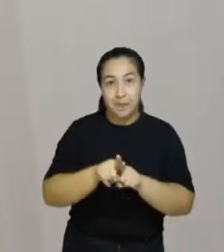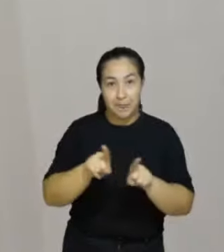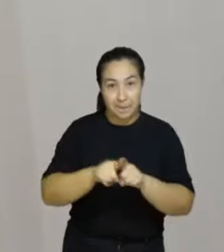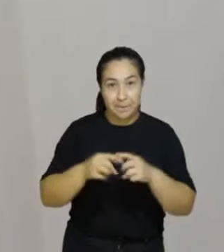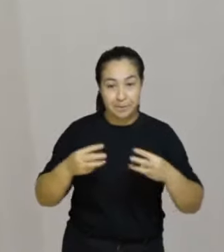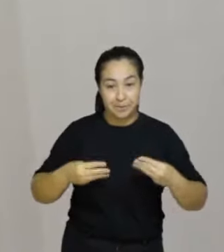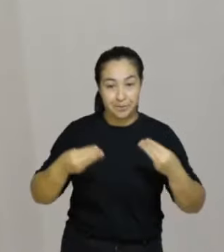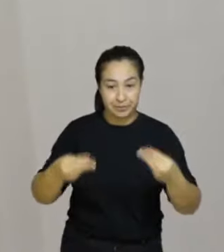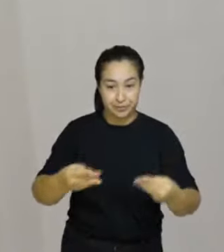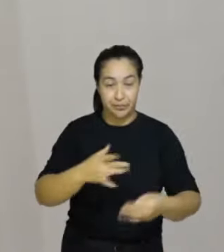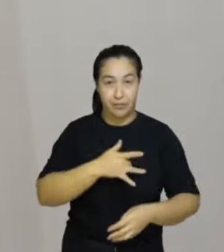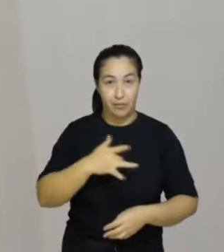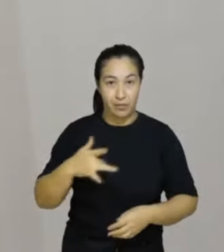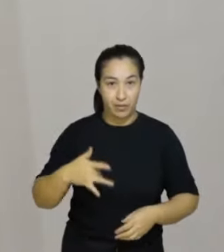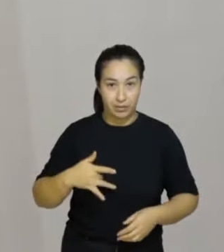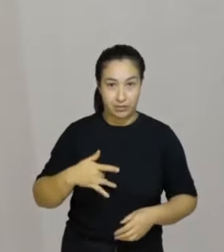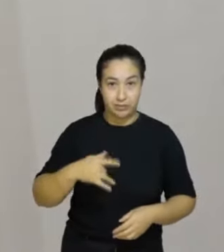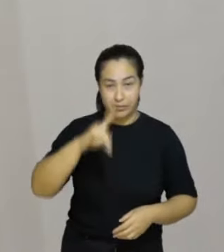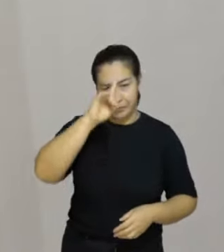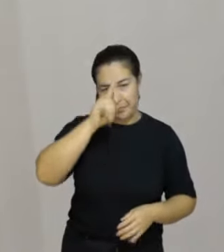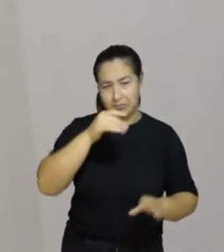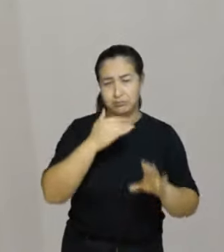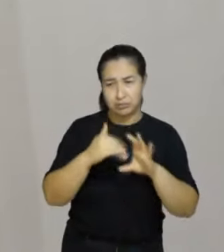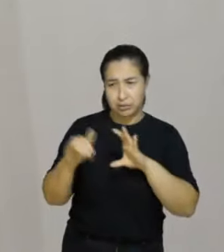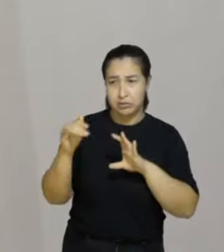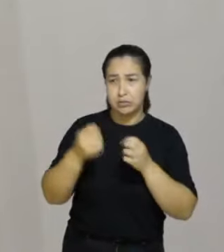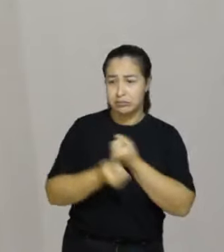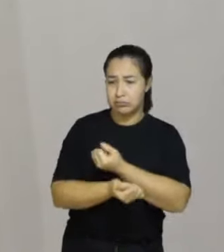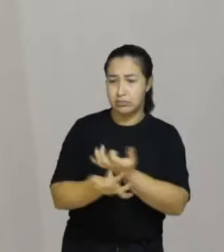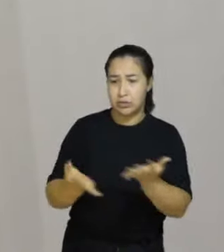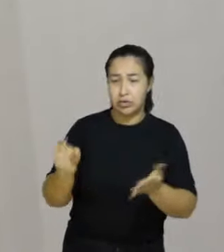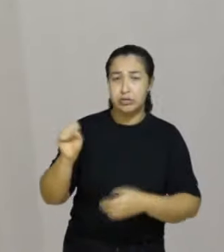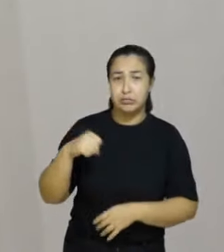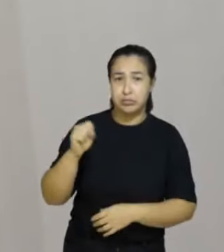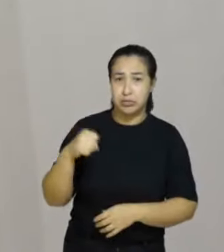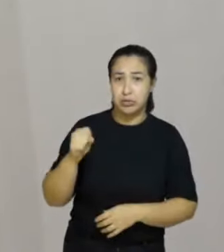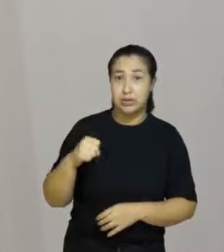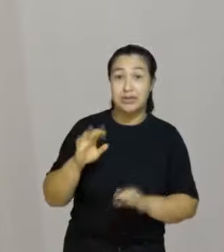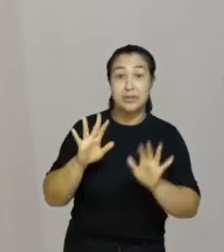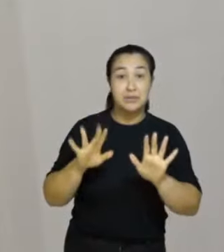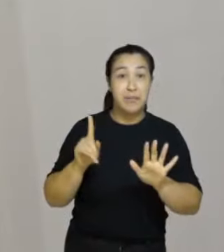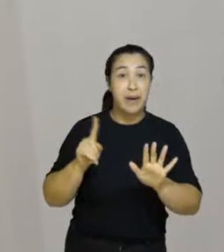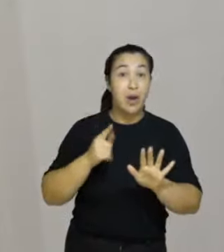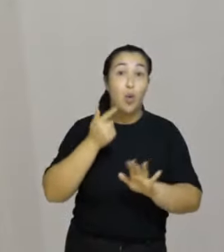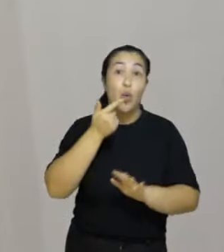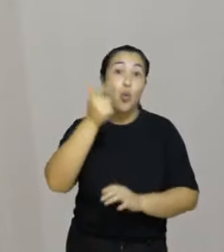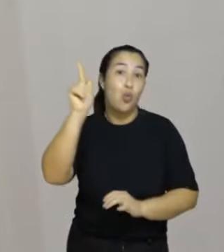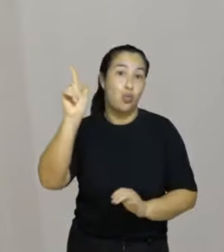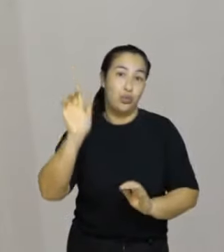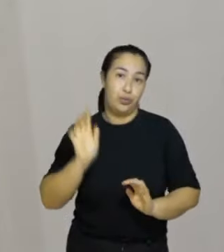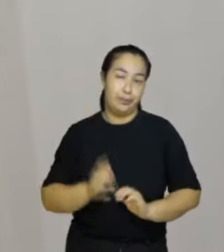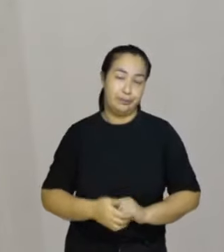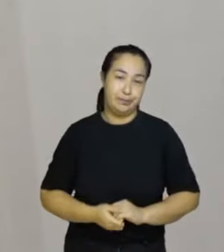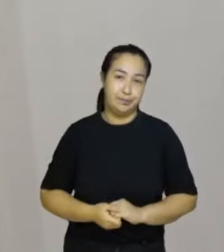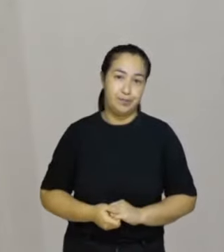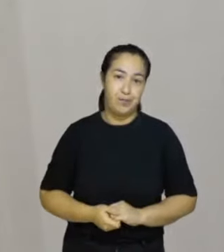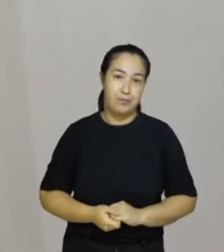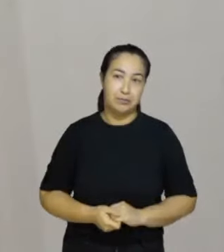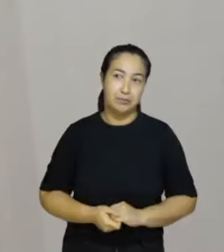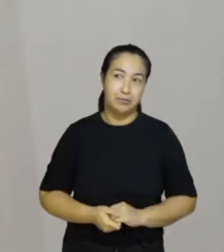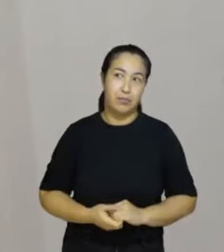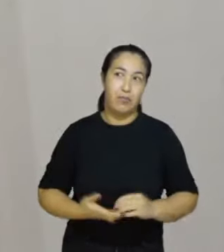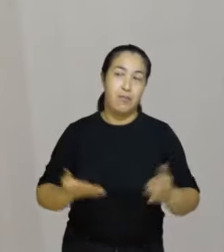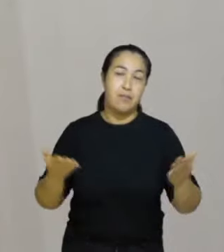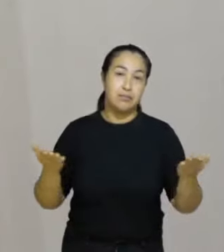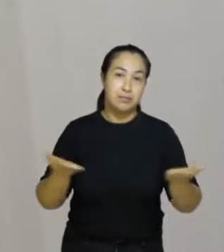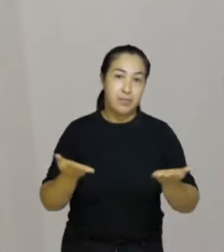e mandou dizer que distribuiu aqui sim que veio, mas era outro é o mesmo medicamento de outra forma. E agora